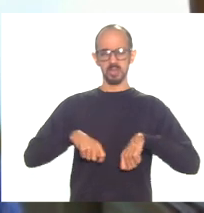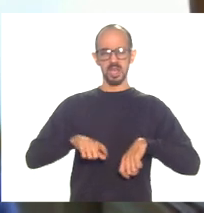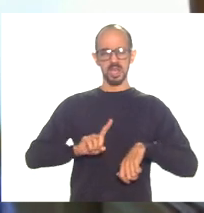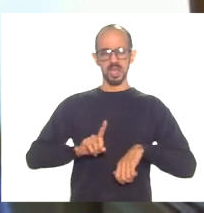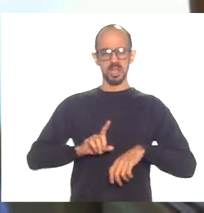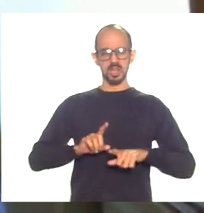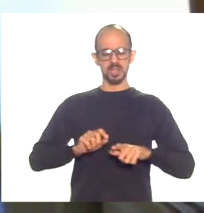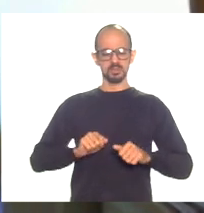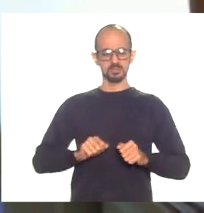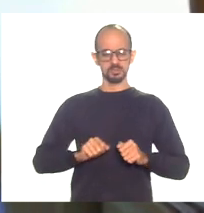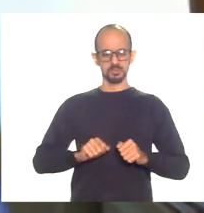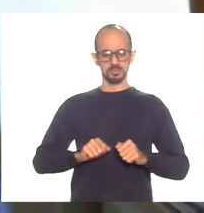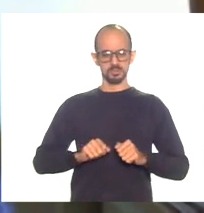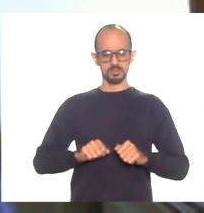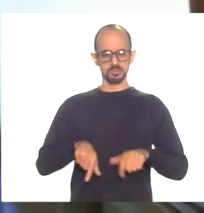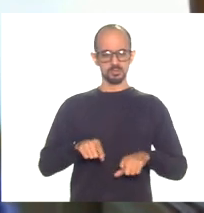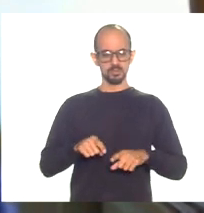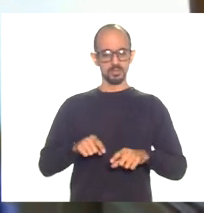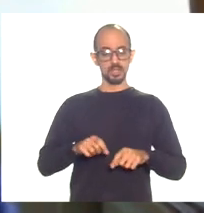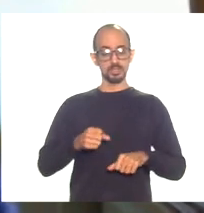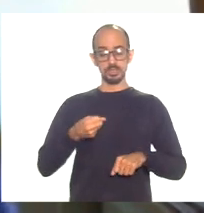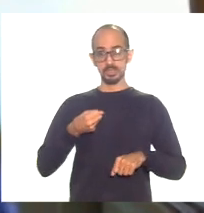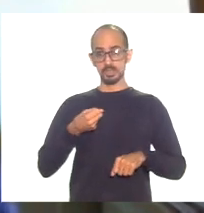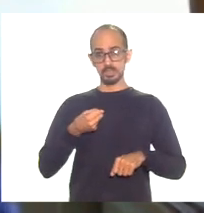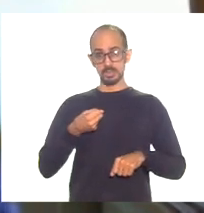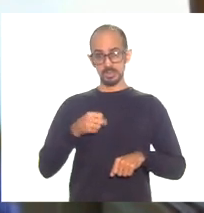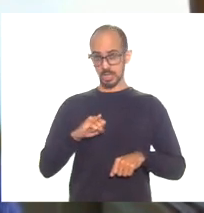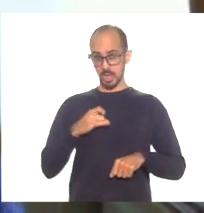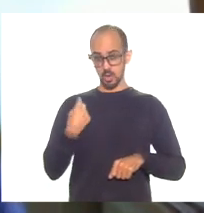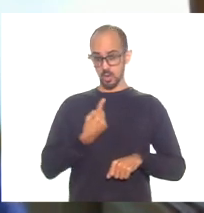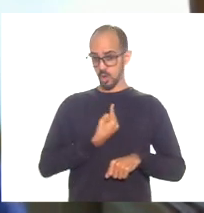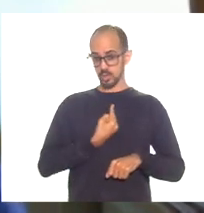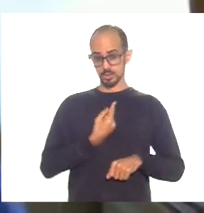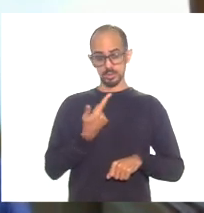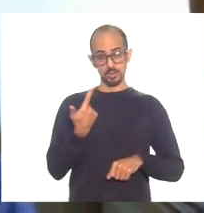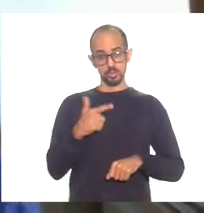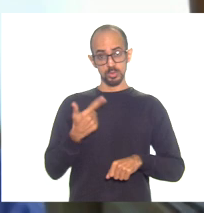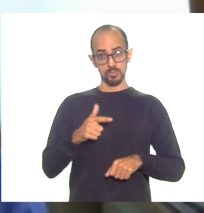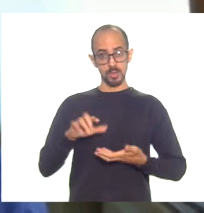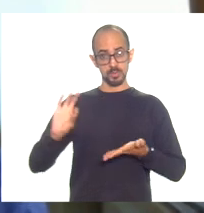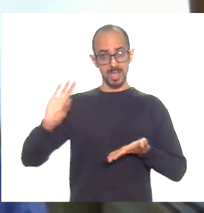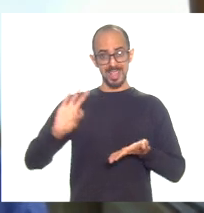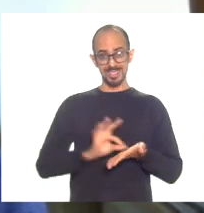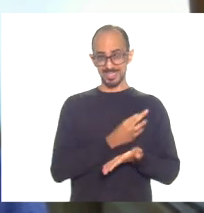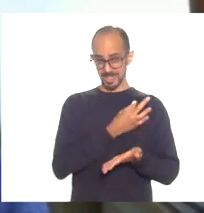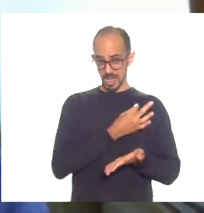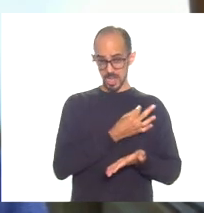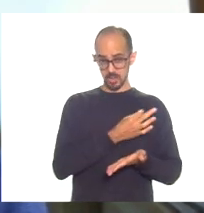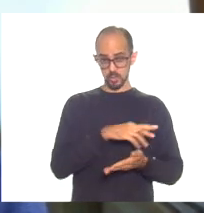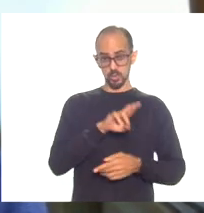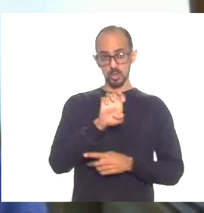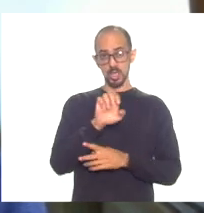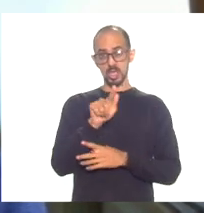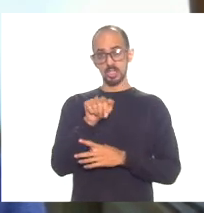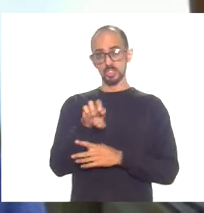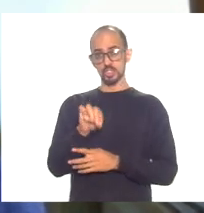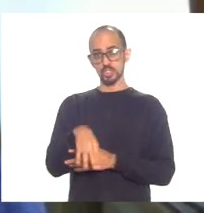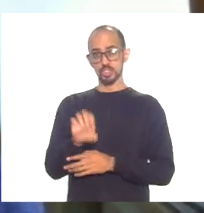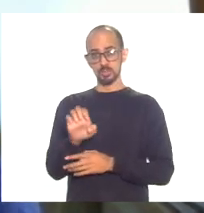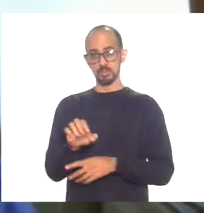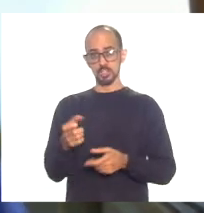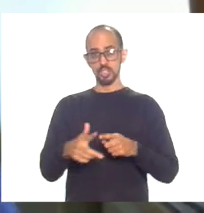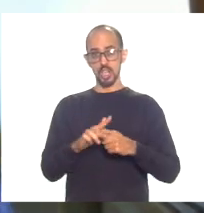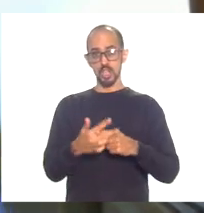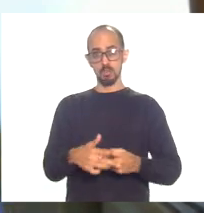muito menos sem que a gente tenha assinado o regime de recuperação